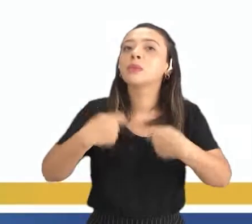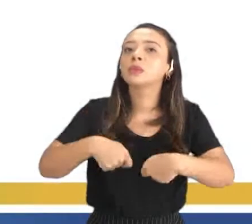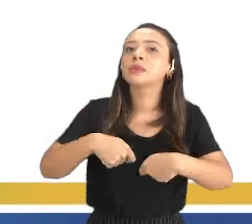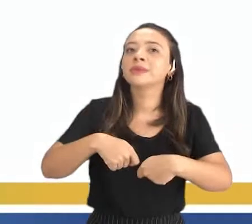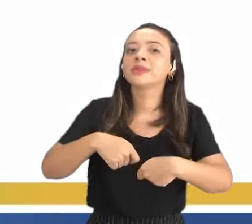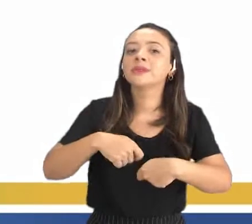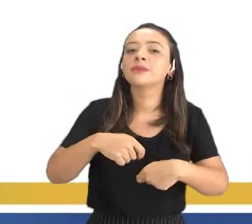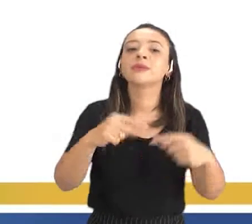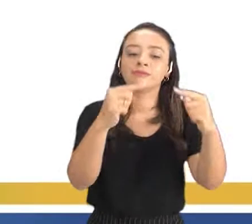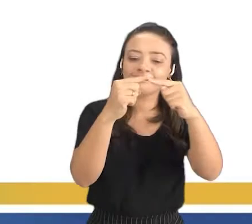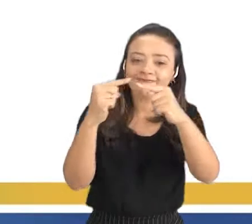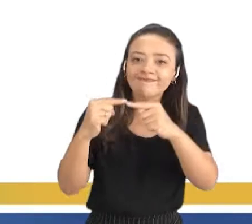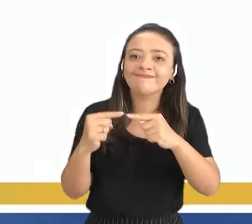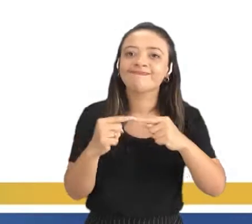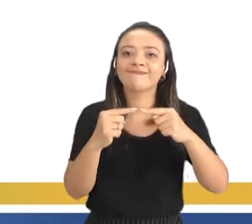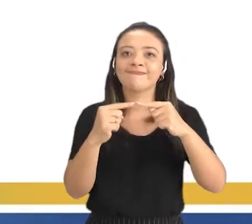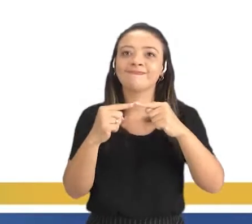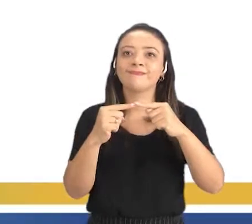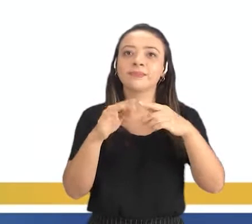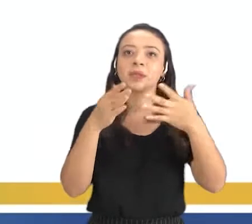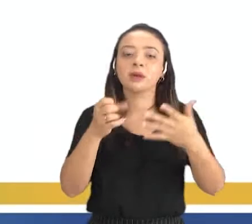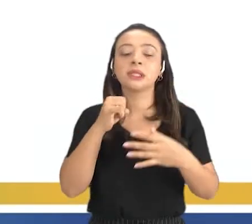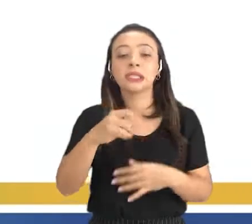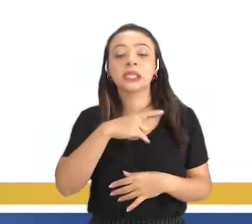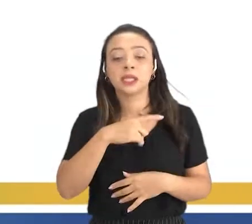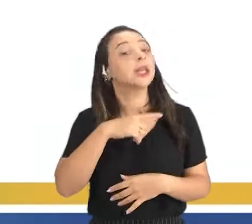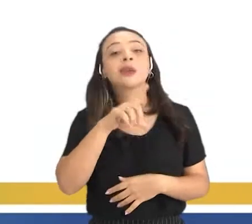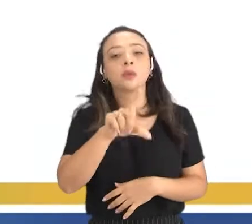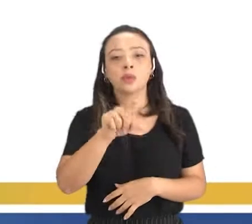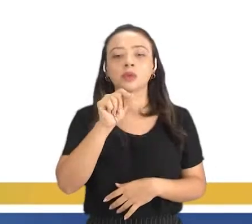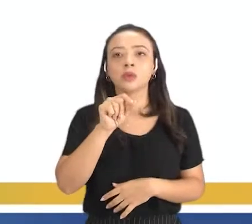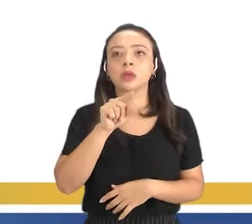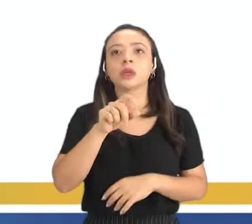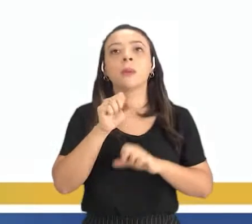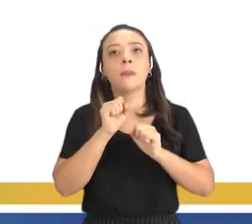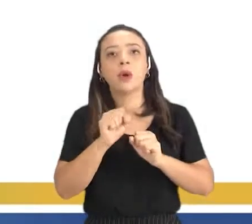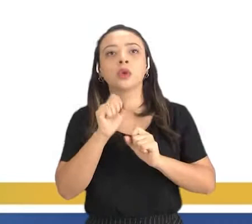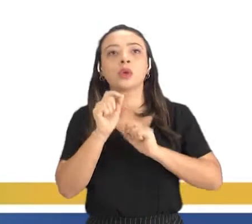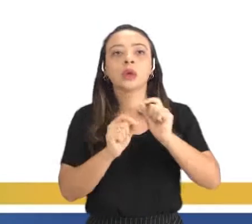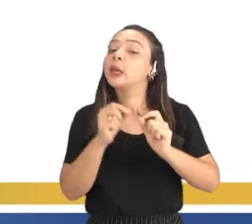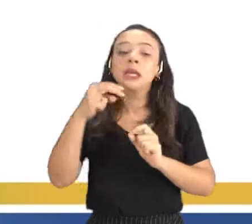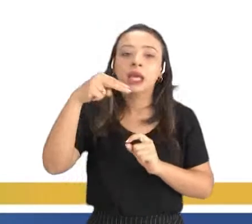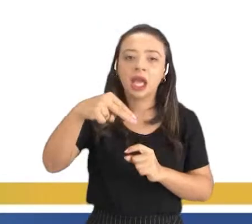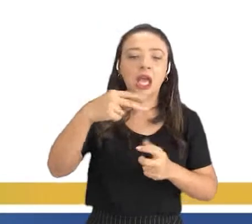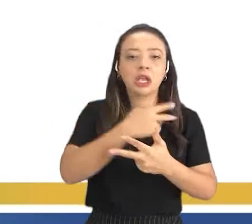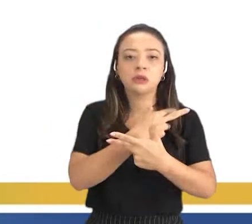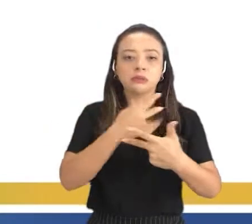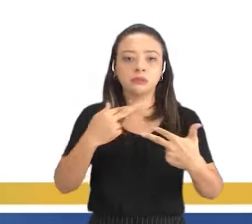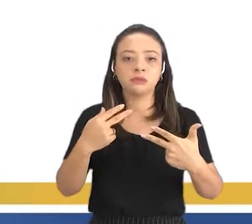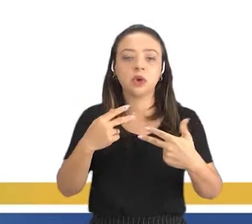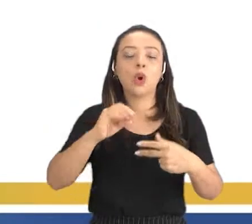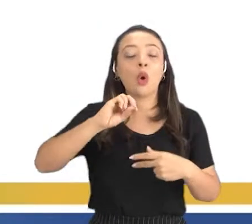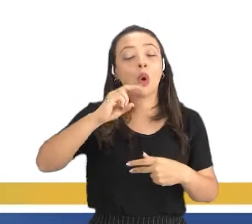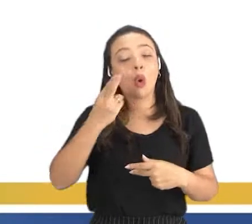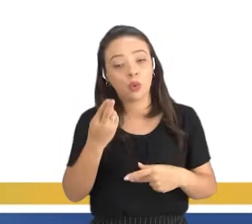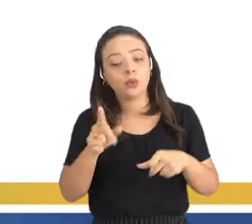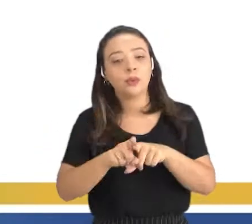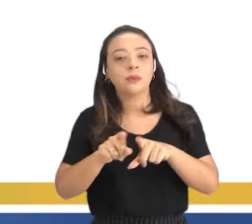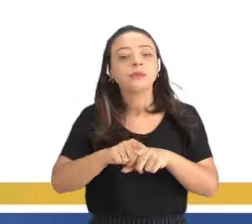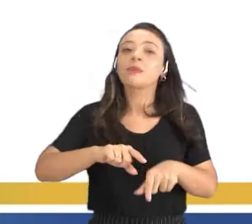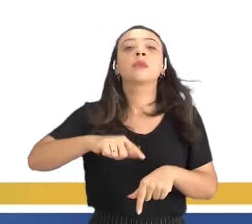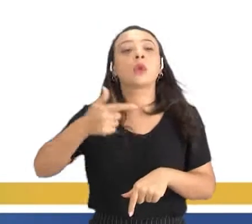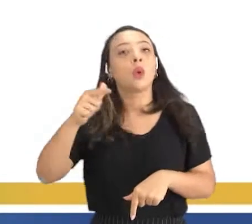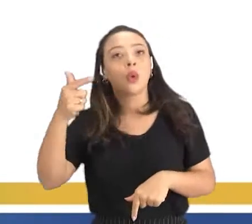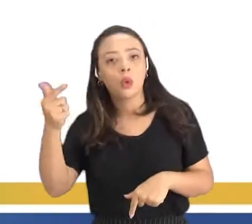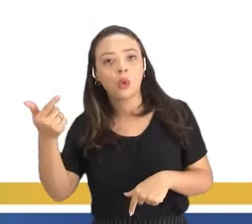podem combinar-se, né? Então, se uma decisão pode ser tomada de N maneiras e outra decisão pode ser tomada de M